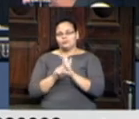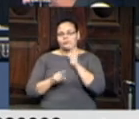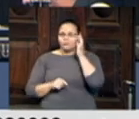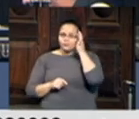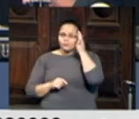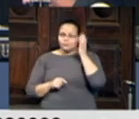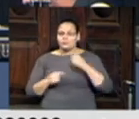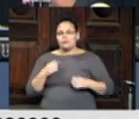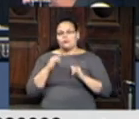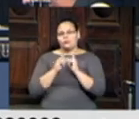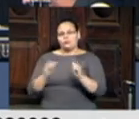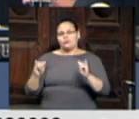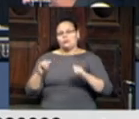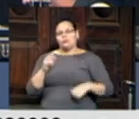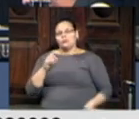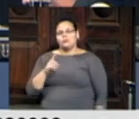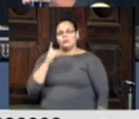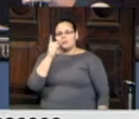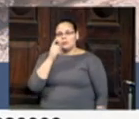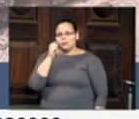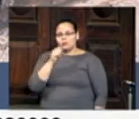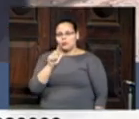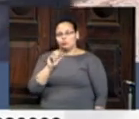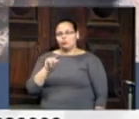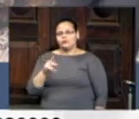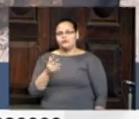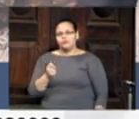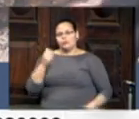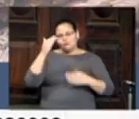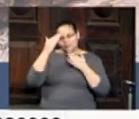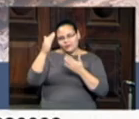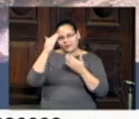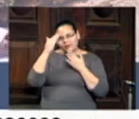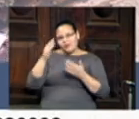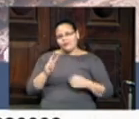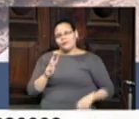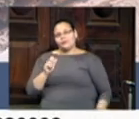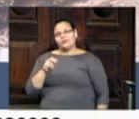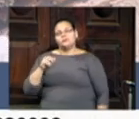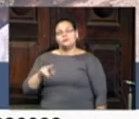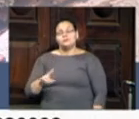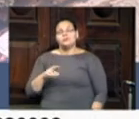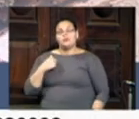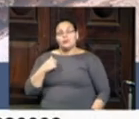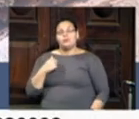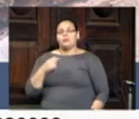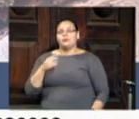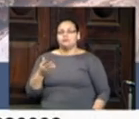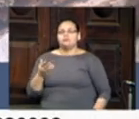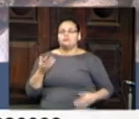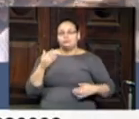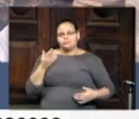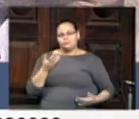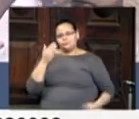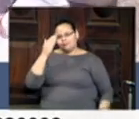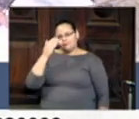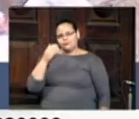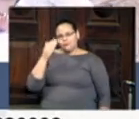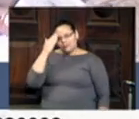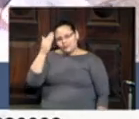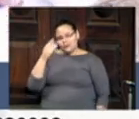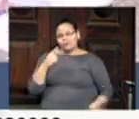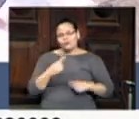a declaração de voto, deputada Lucinha. Obrigado, presidente Wagner Monte. Só queria agradecer a todos os meus pares que entenderam, né,